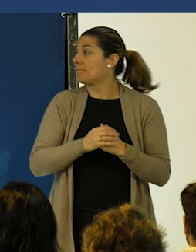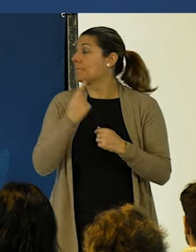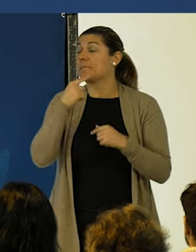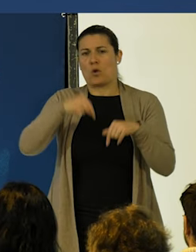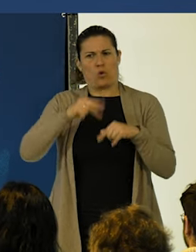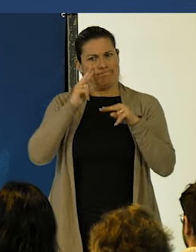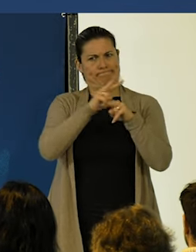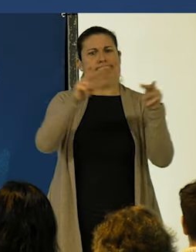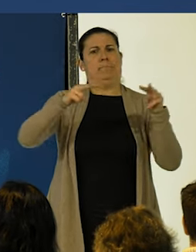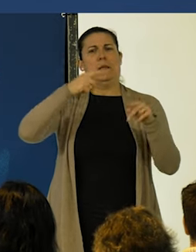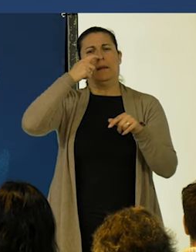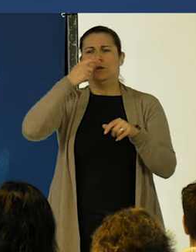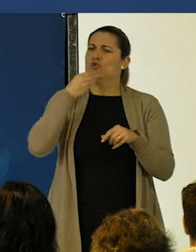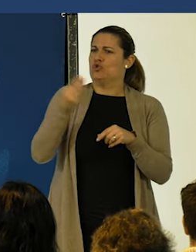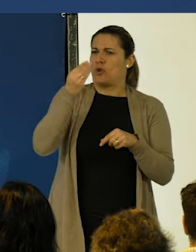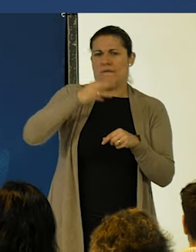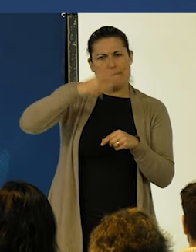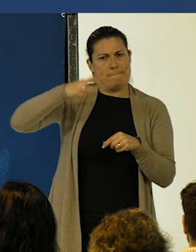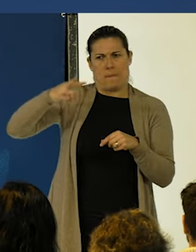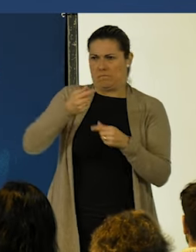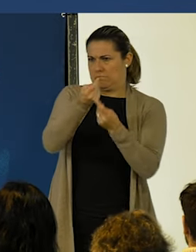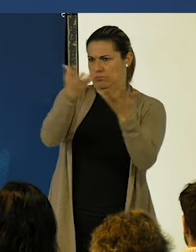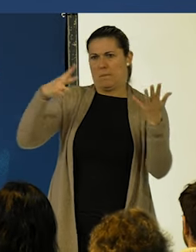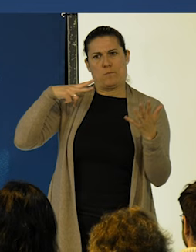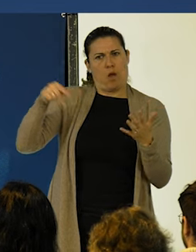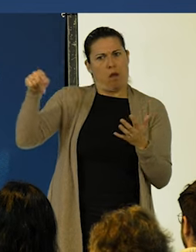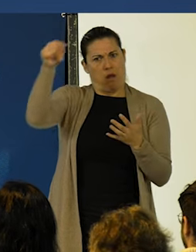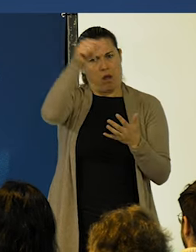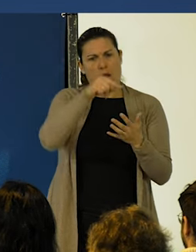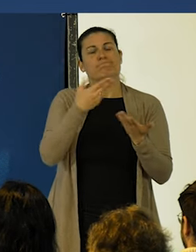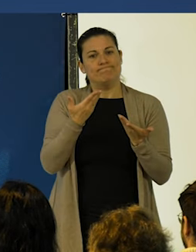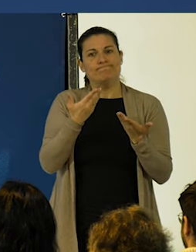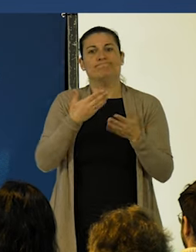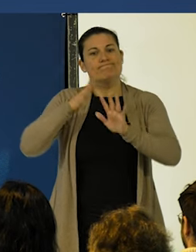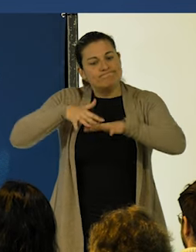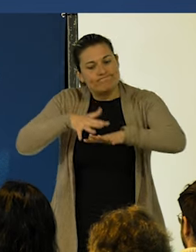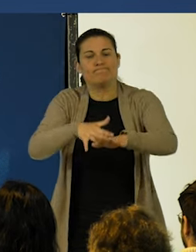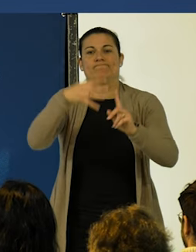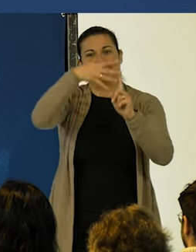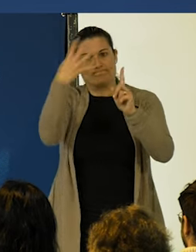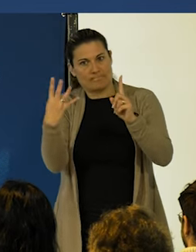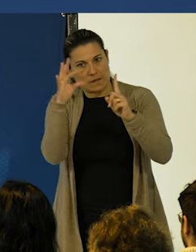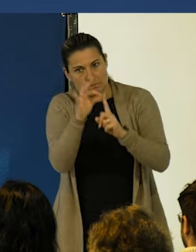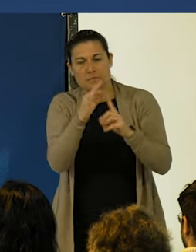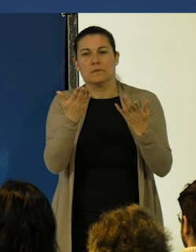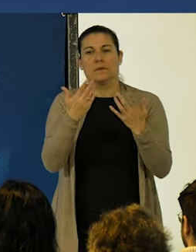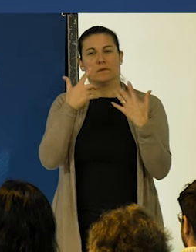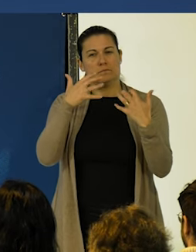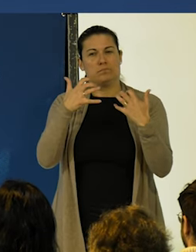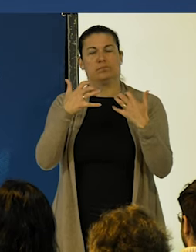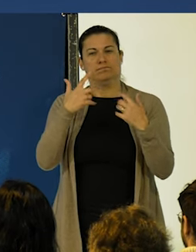vemos milhares de jovens por todo o país que fazem das marchas LGBT as